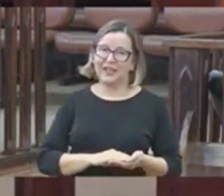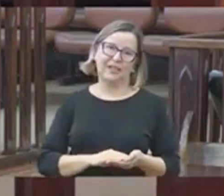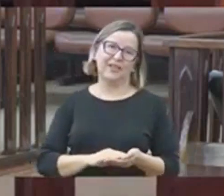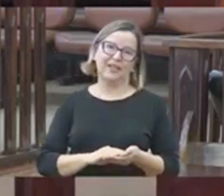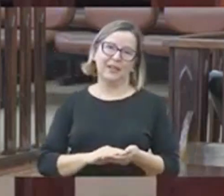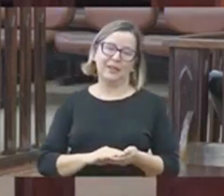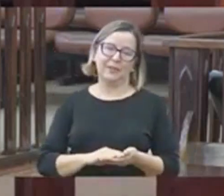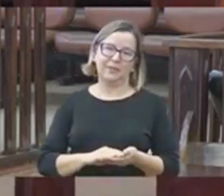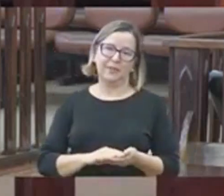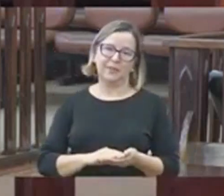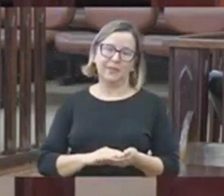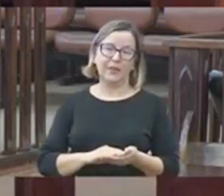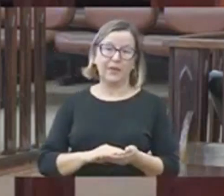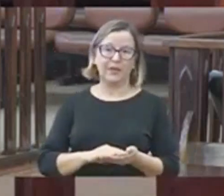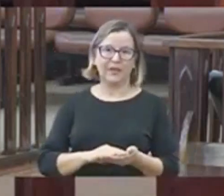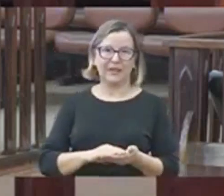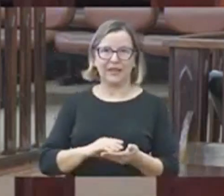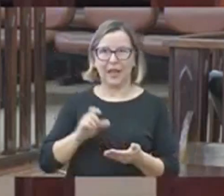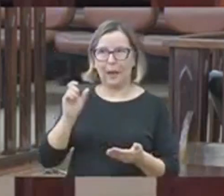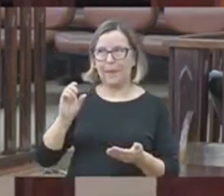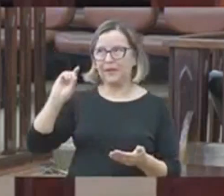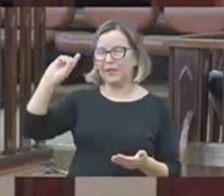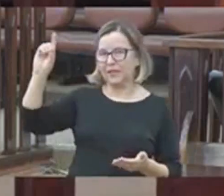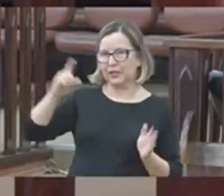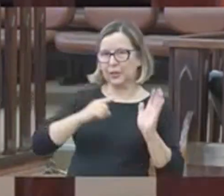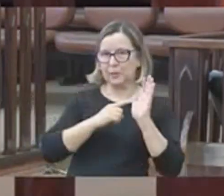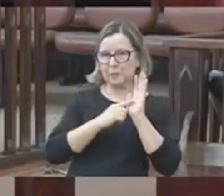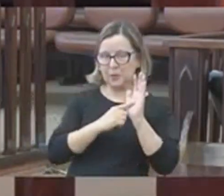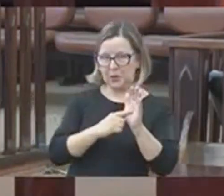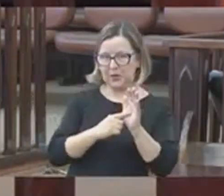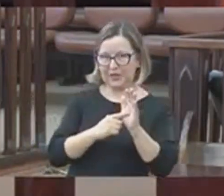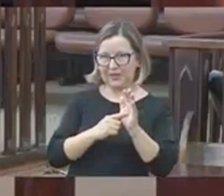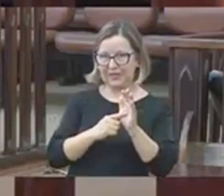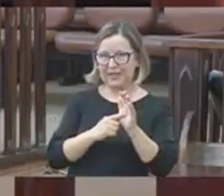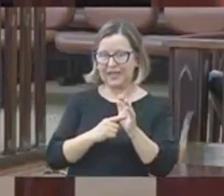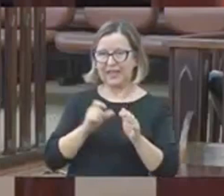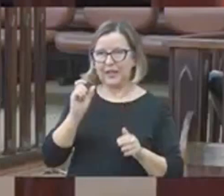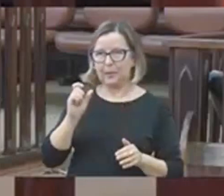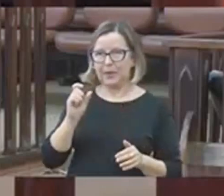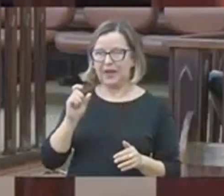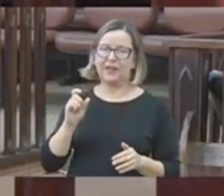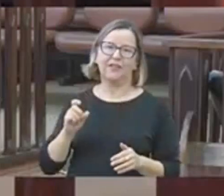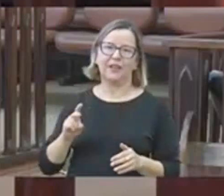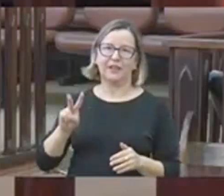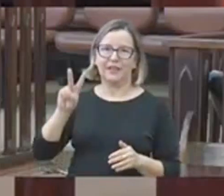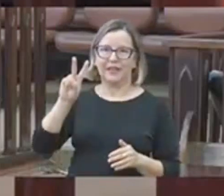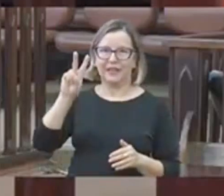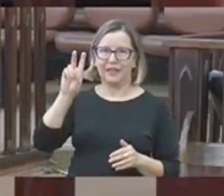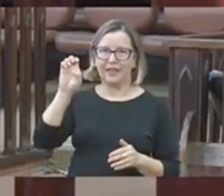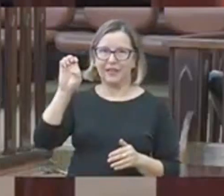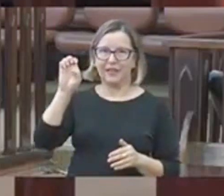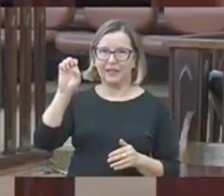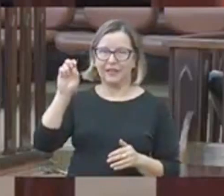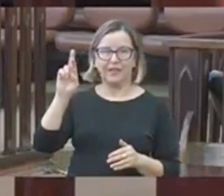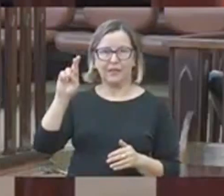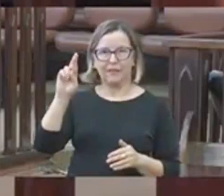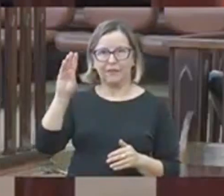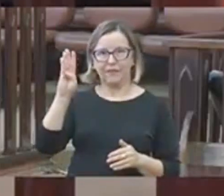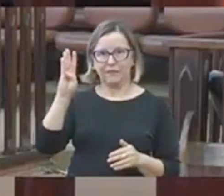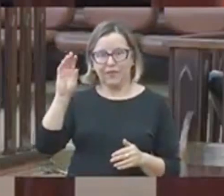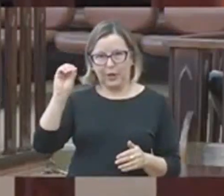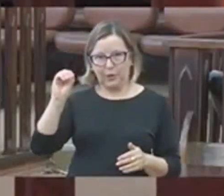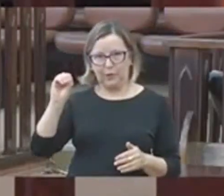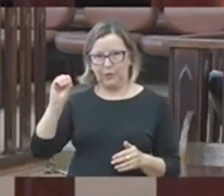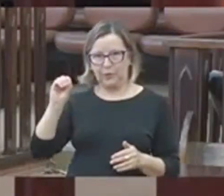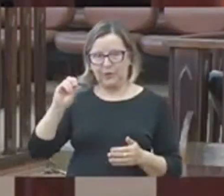para nós que esse Verbo, que é a pessoa do Senhor Jesus Cristo, Ele não